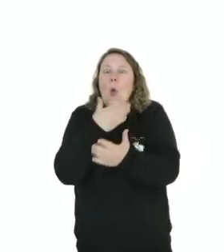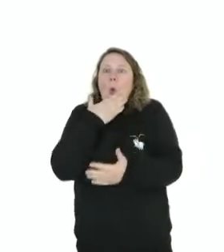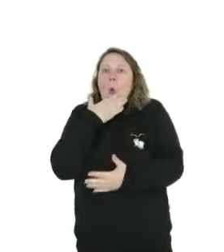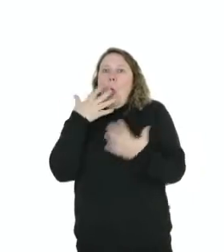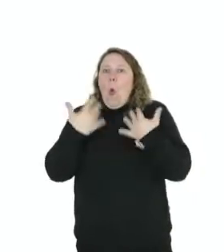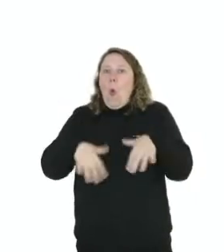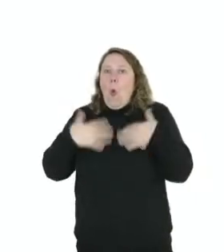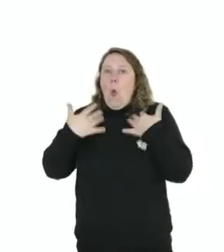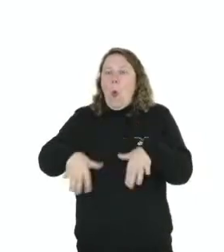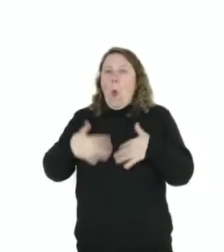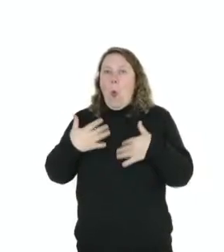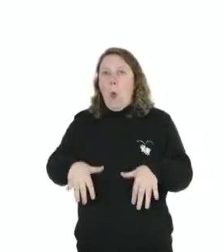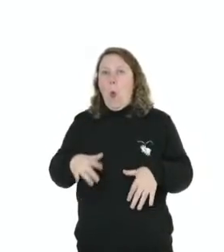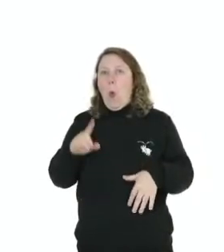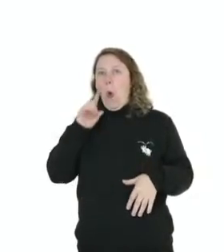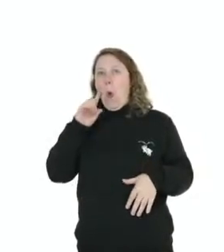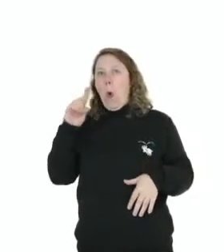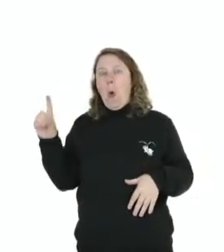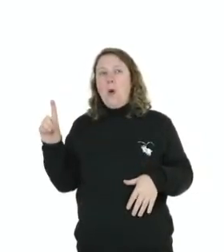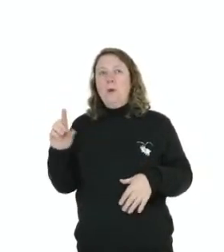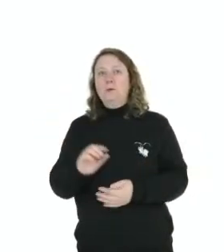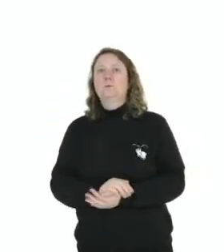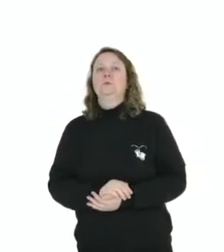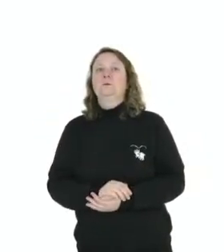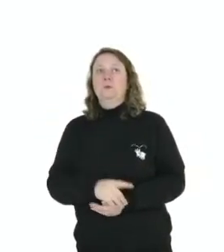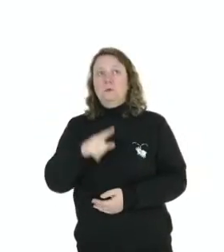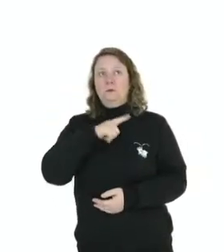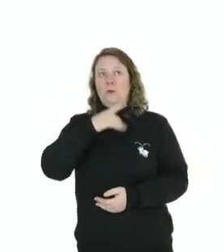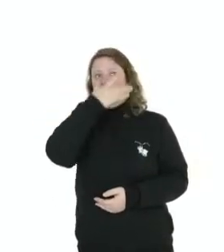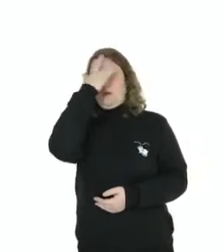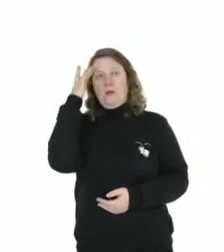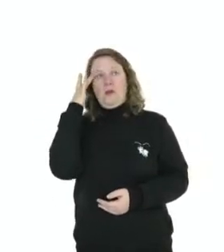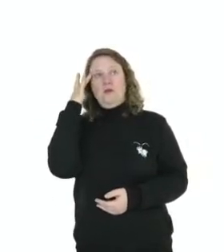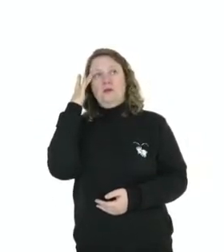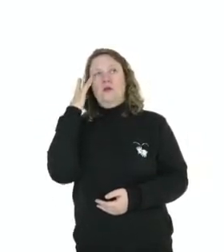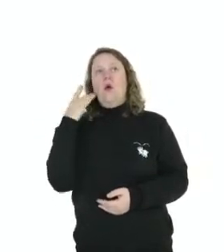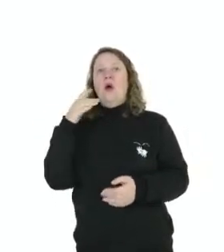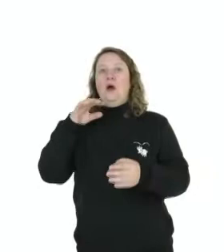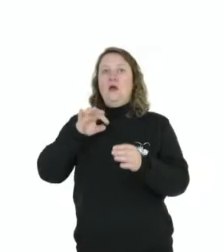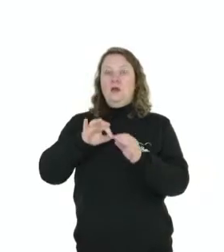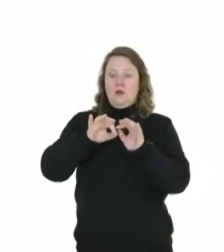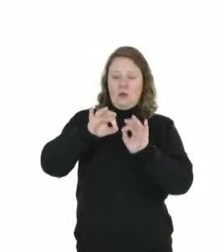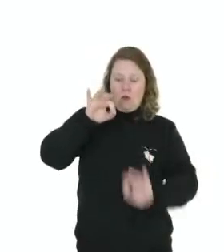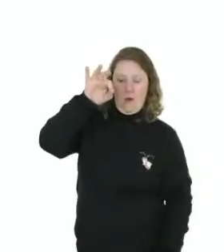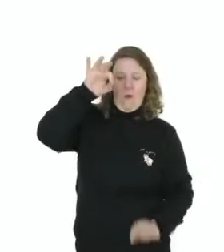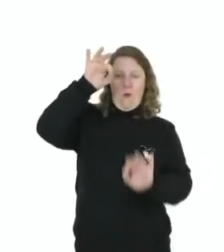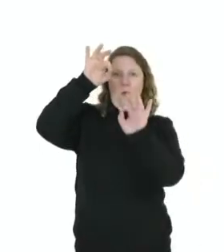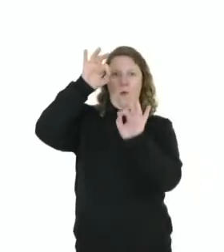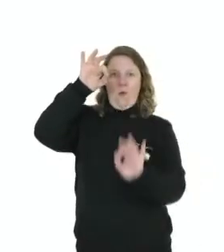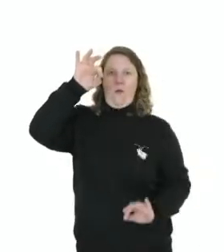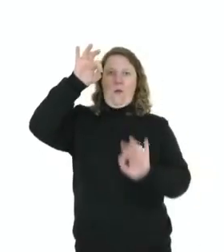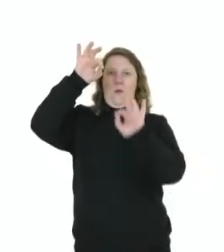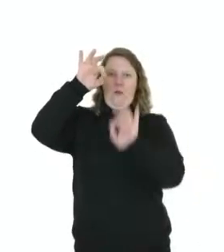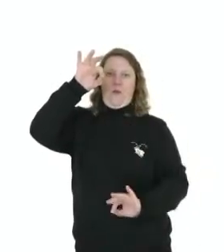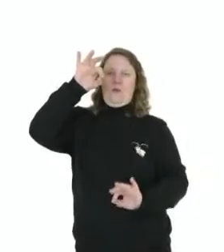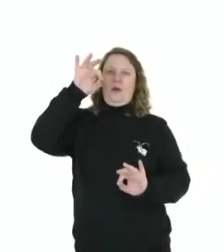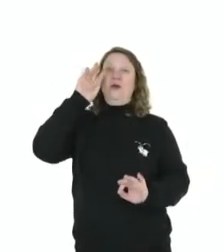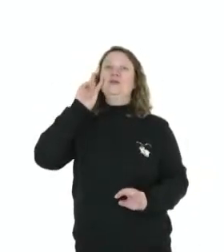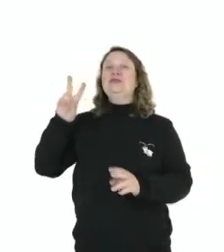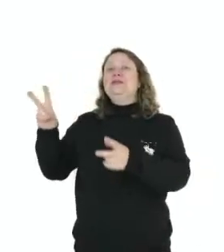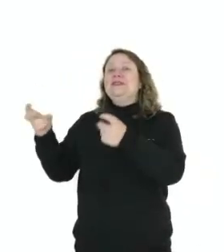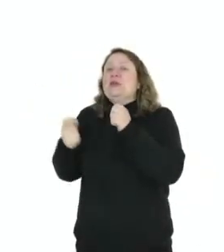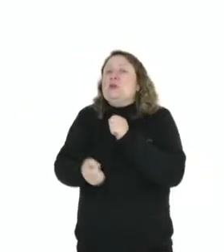observarem esse GIF aqui, né, você tem aqui uma pessoa pulando de bump jump, certo? E a gente percebe que quase,